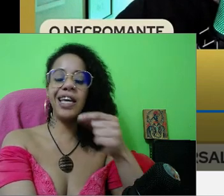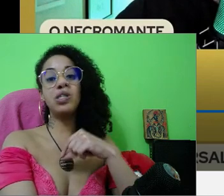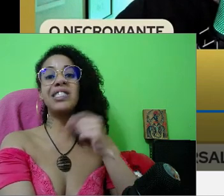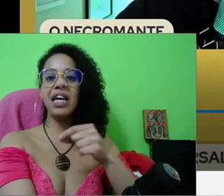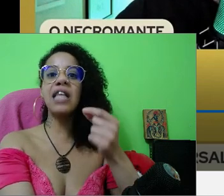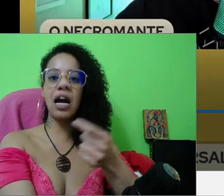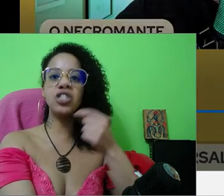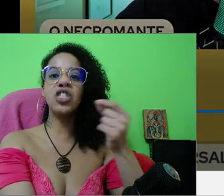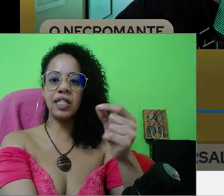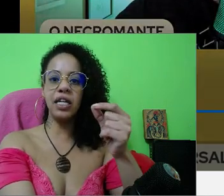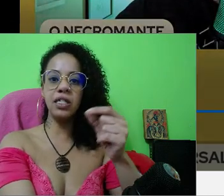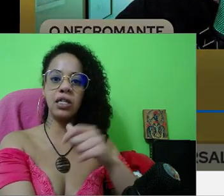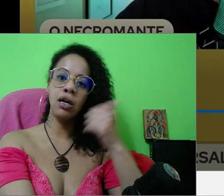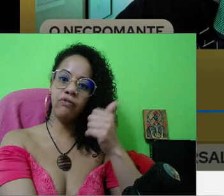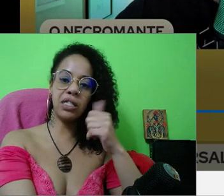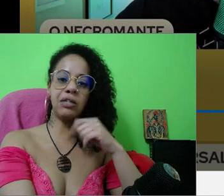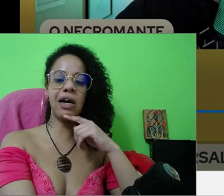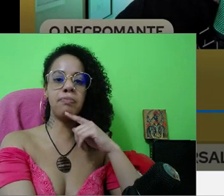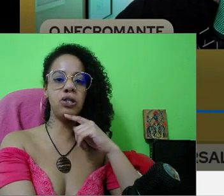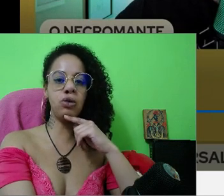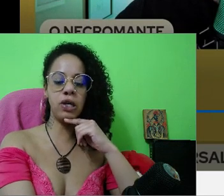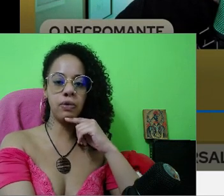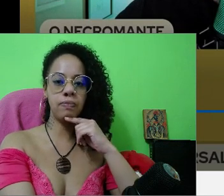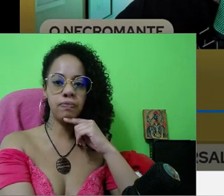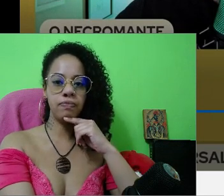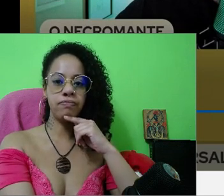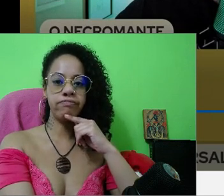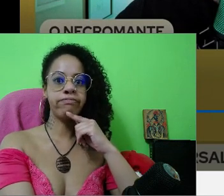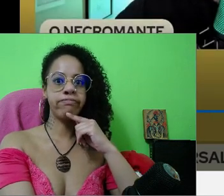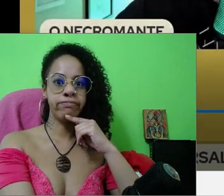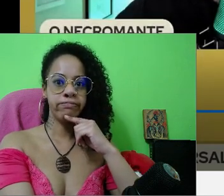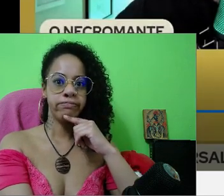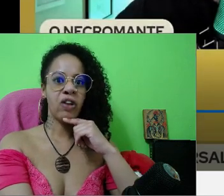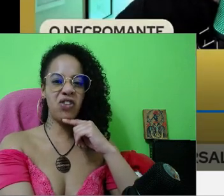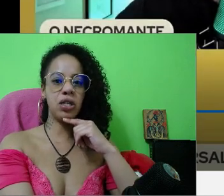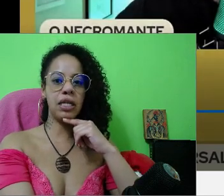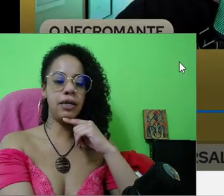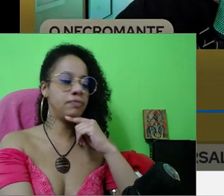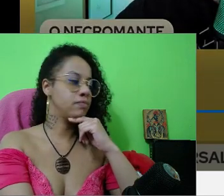e eu sem dar deslize você está acabando comigo